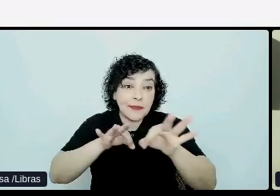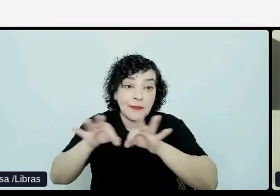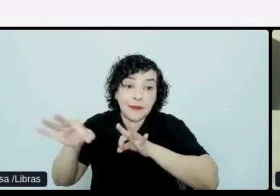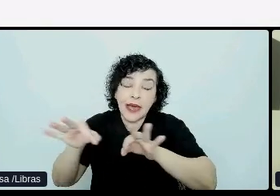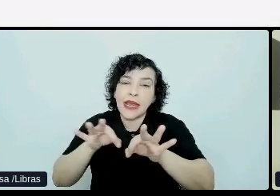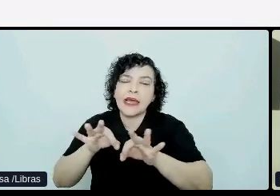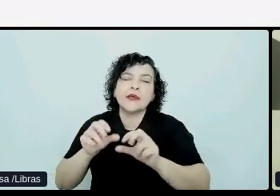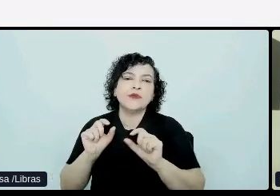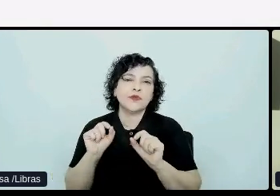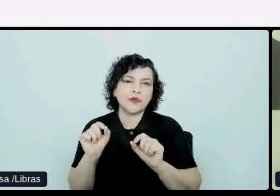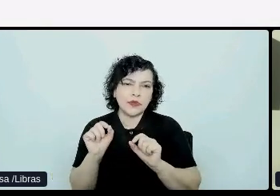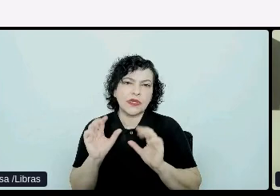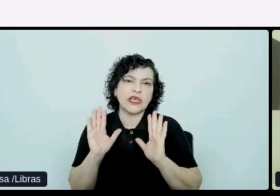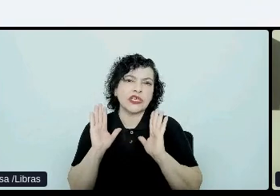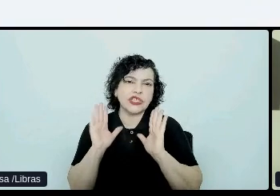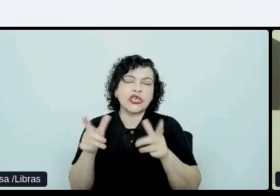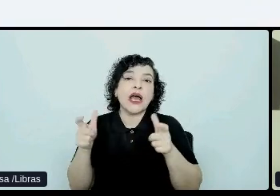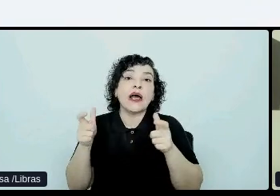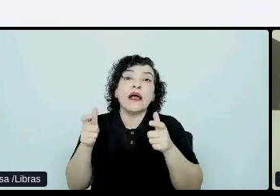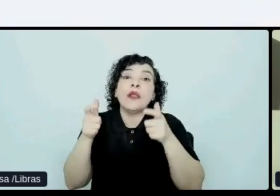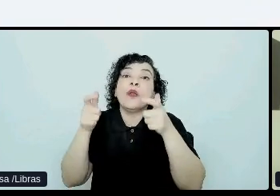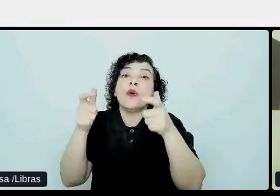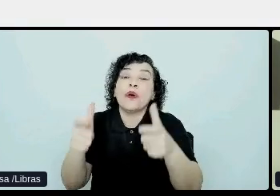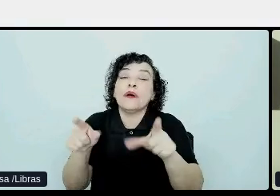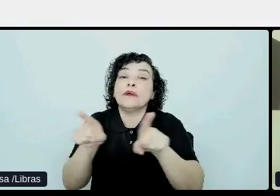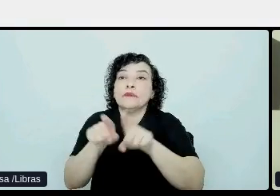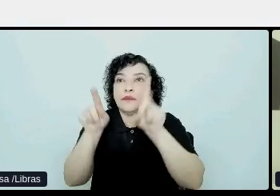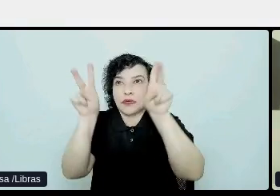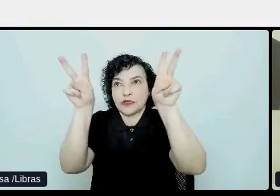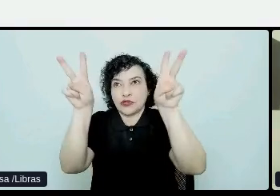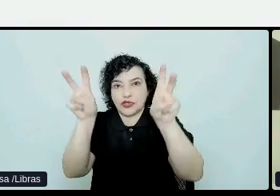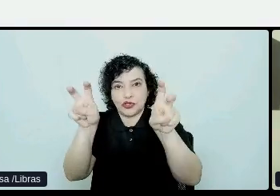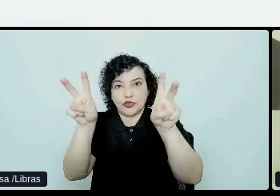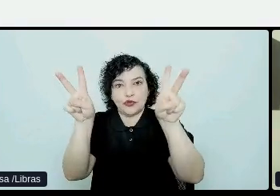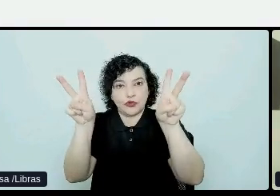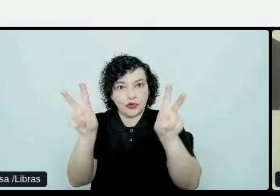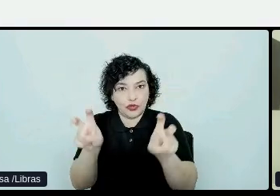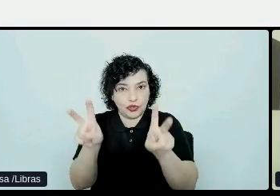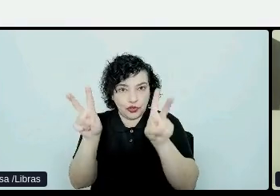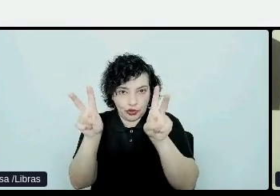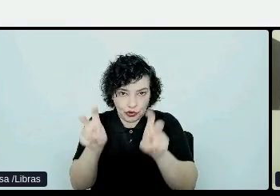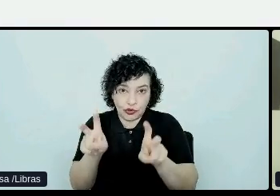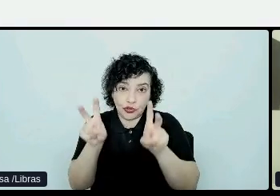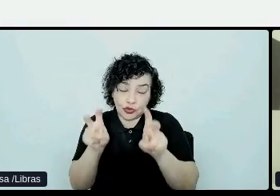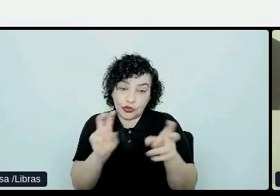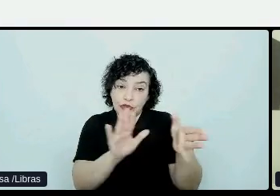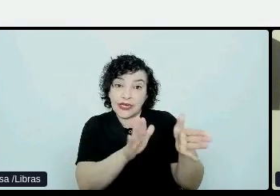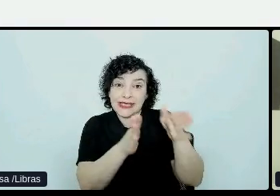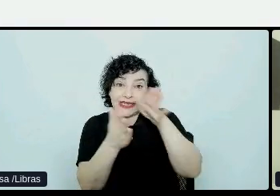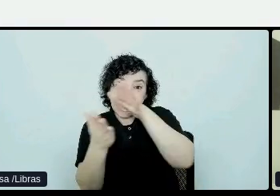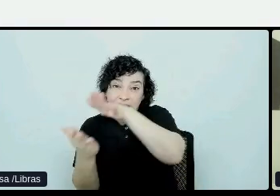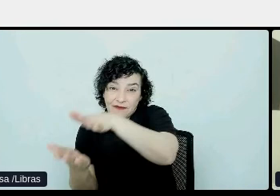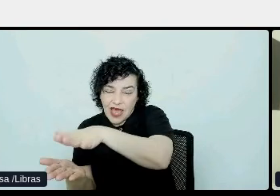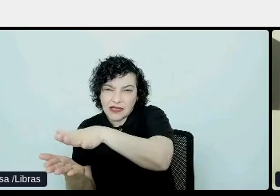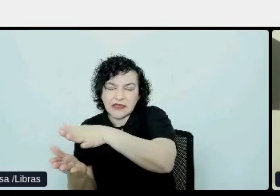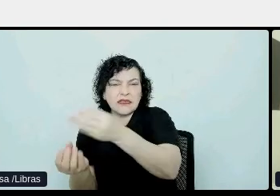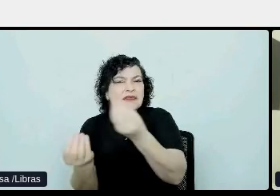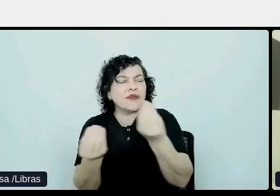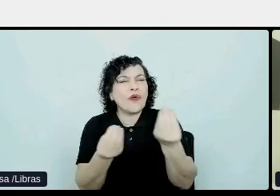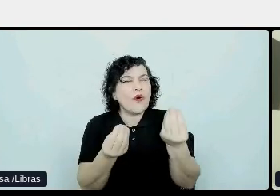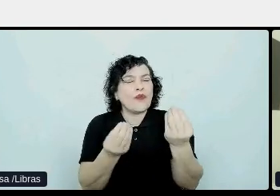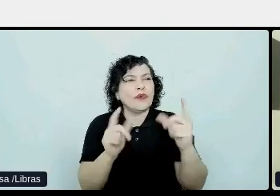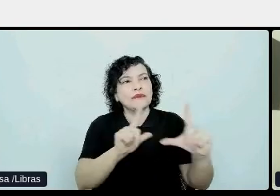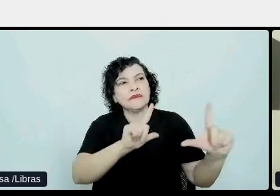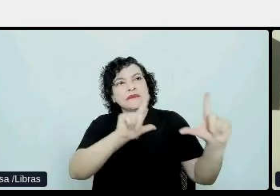faz toda a parte de localização e de títulos, né? E os títulos são os títulos das interfaces, né? Como que se vai chamar cada